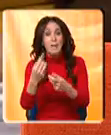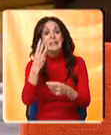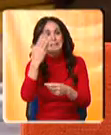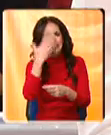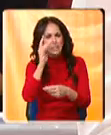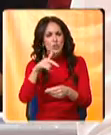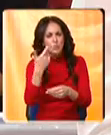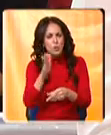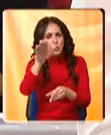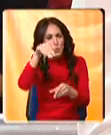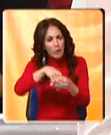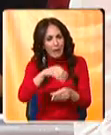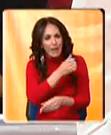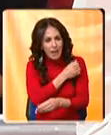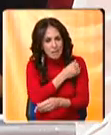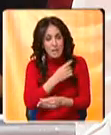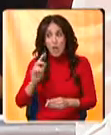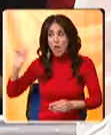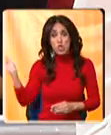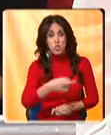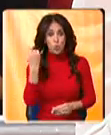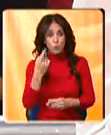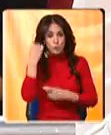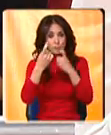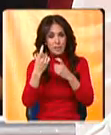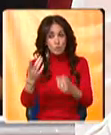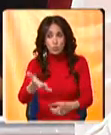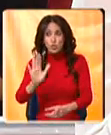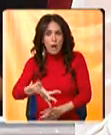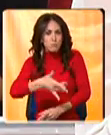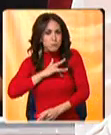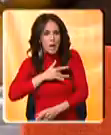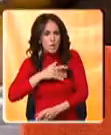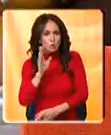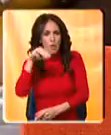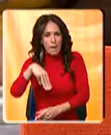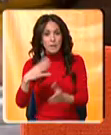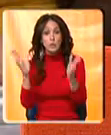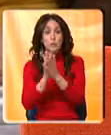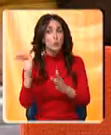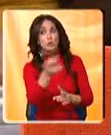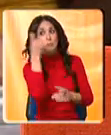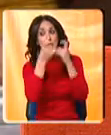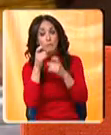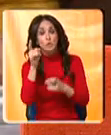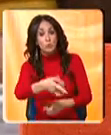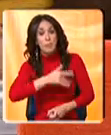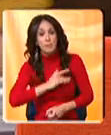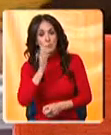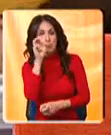depois de estar lá dentro, Fanny, nós todos já achávamos que estava apaixonada pelo João. A sério?